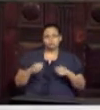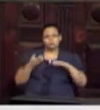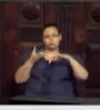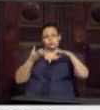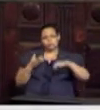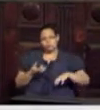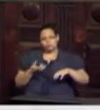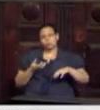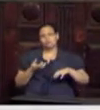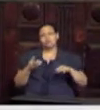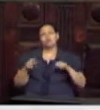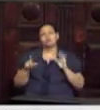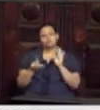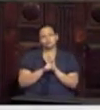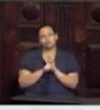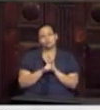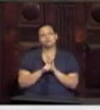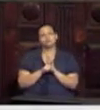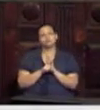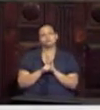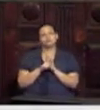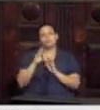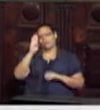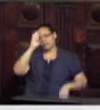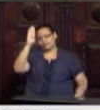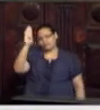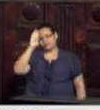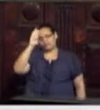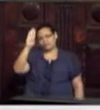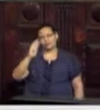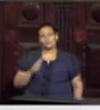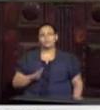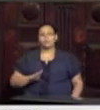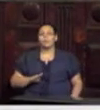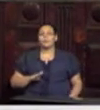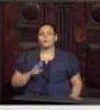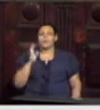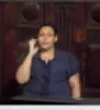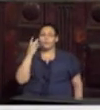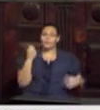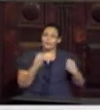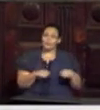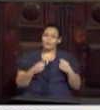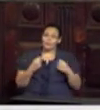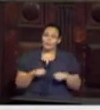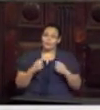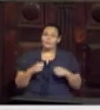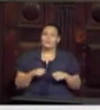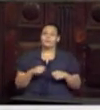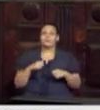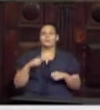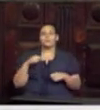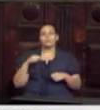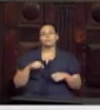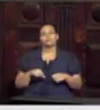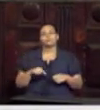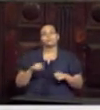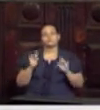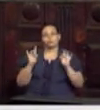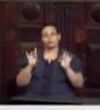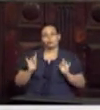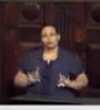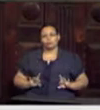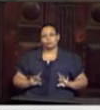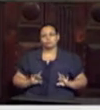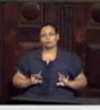Nacional essa legislação é fundamental. Acho que a gente tem um dever de casa dessa casa para cumprir,